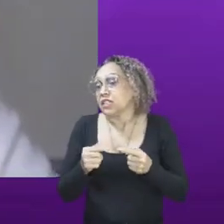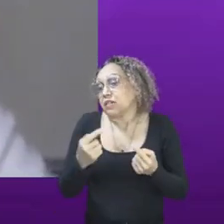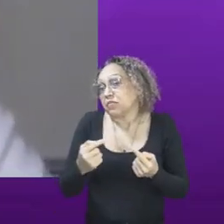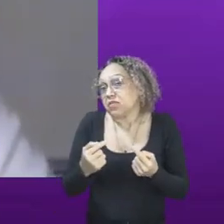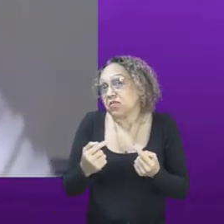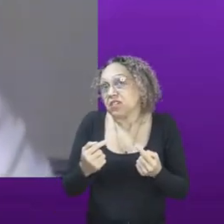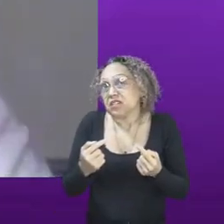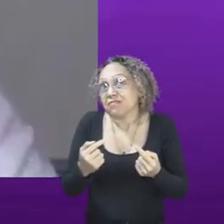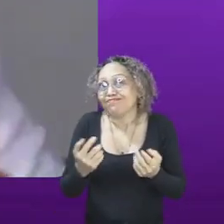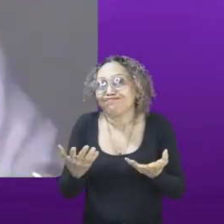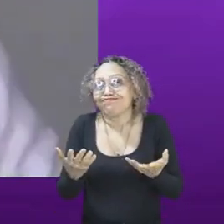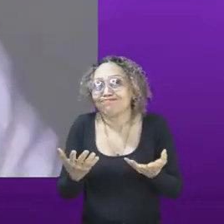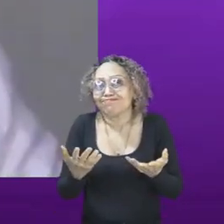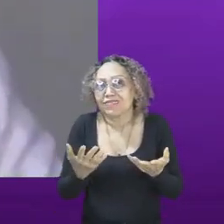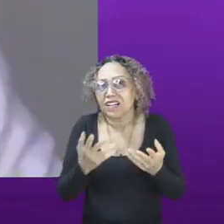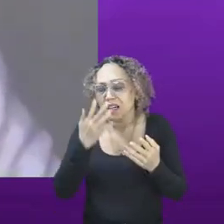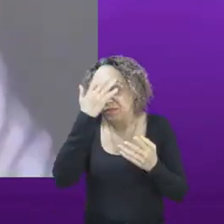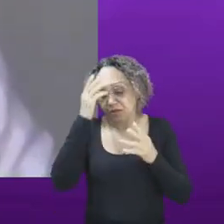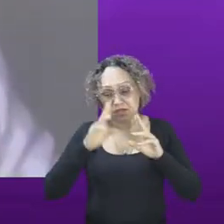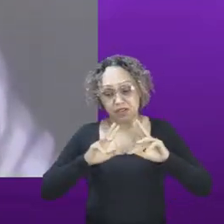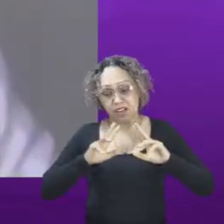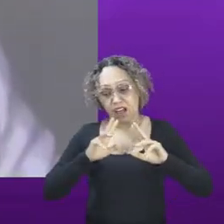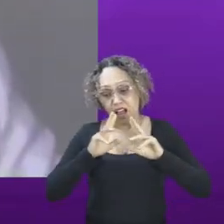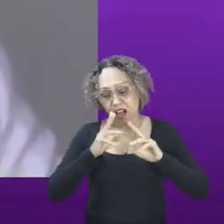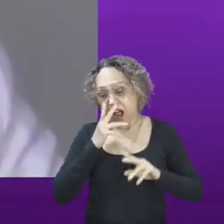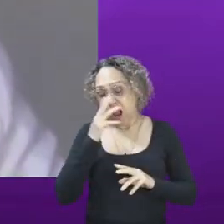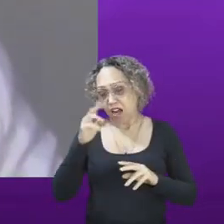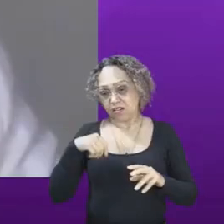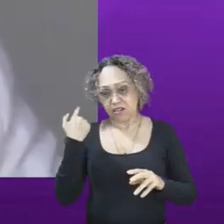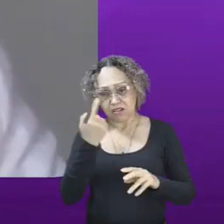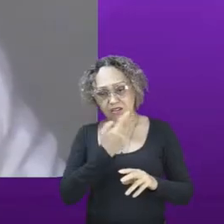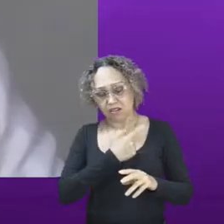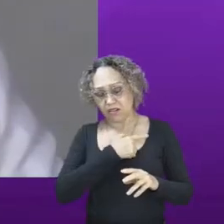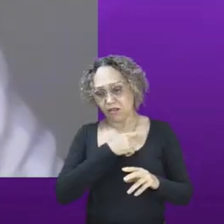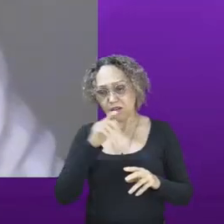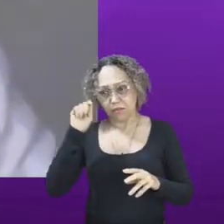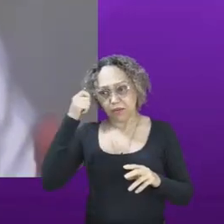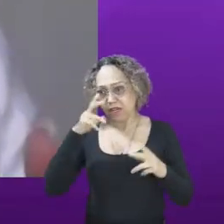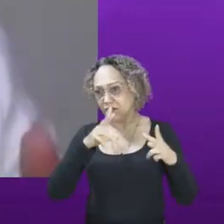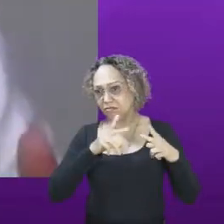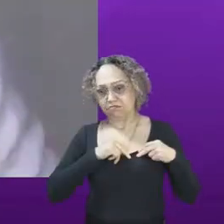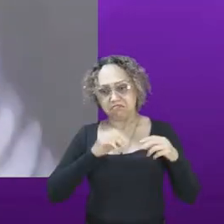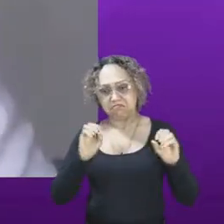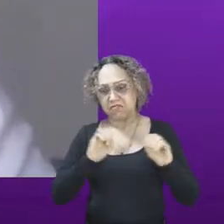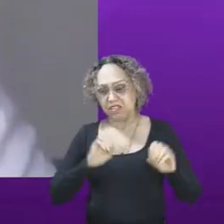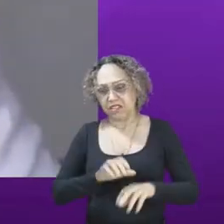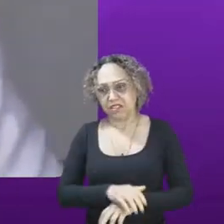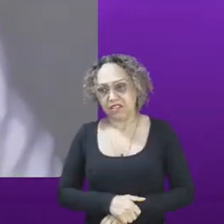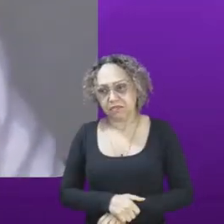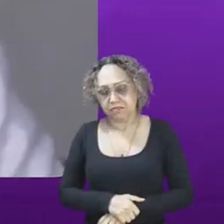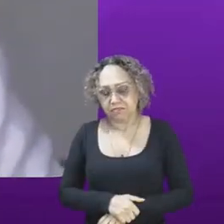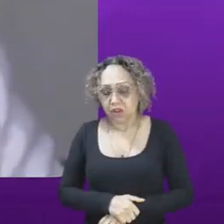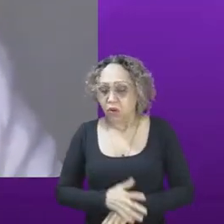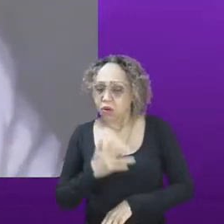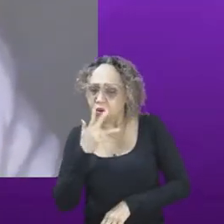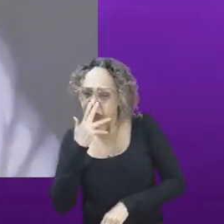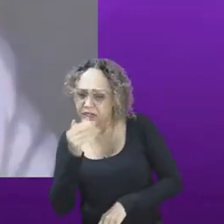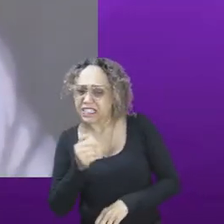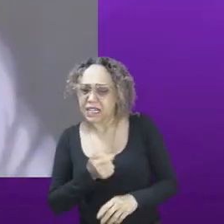corpas negras que estão aqui nesse local. Então, a gente precisa, diante das novas formas do